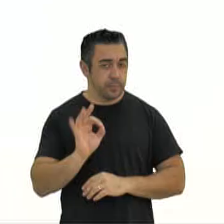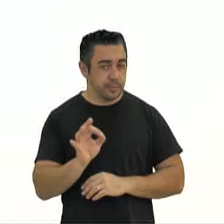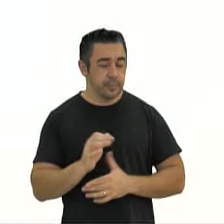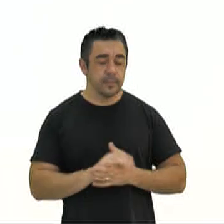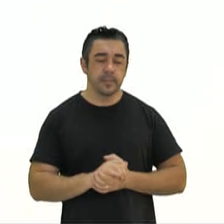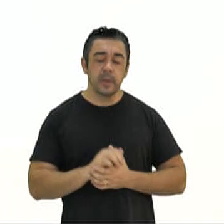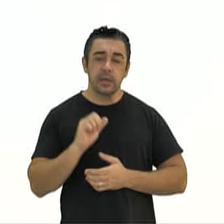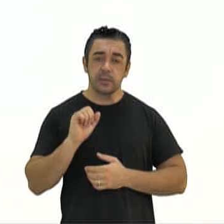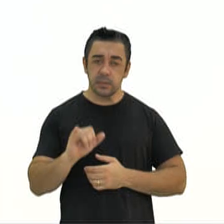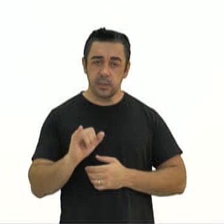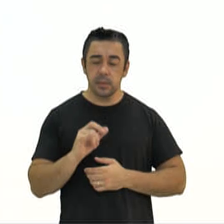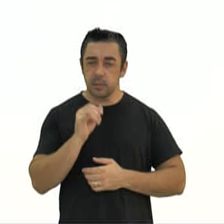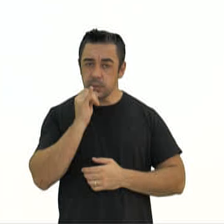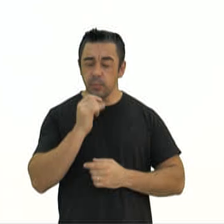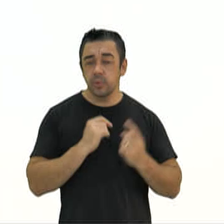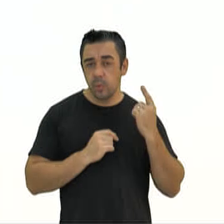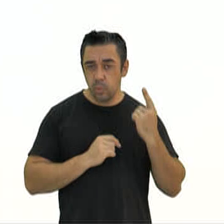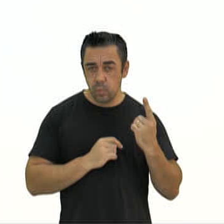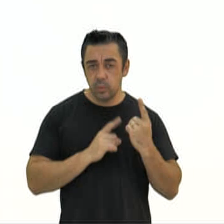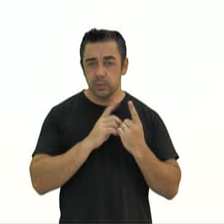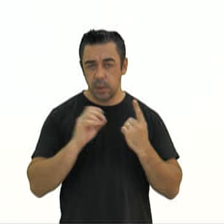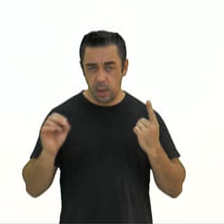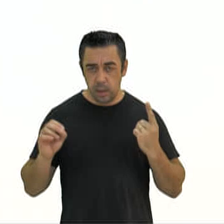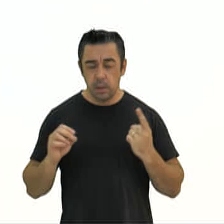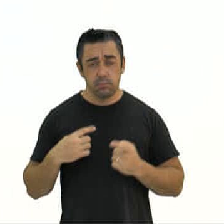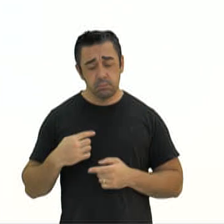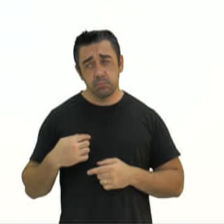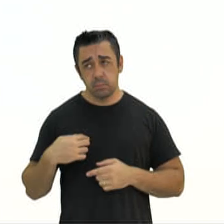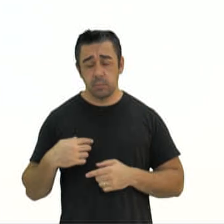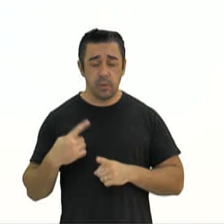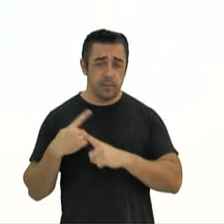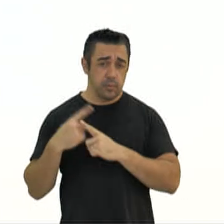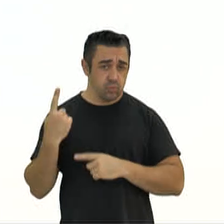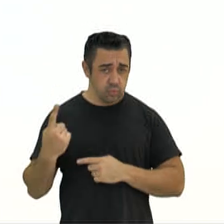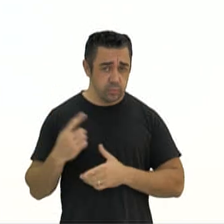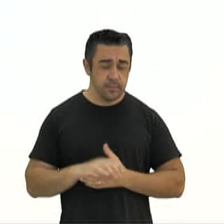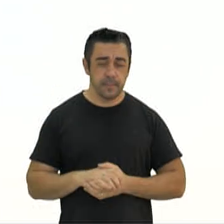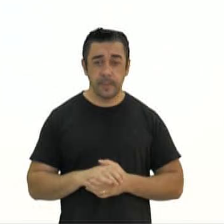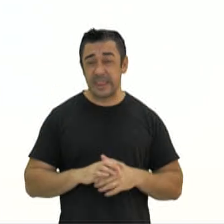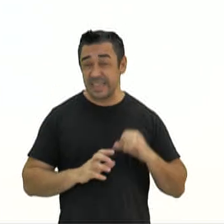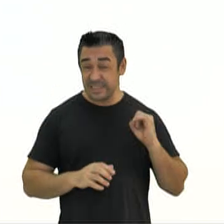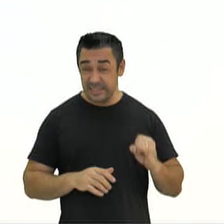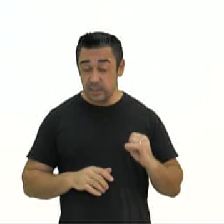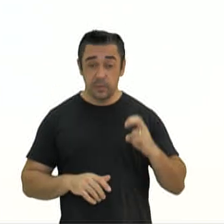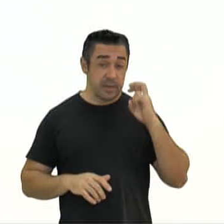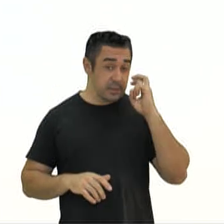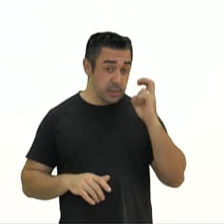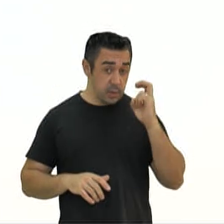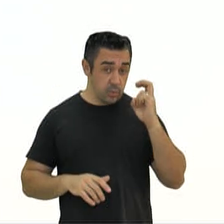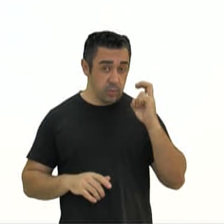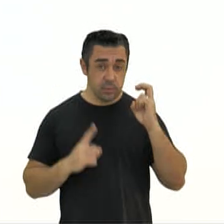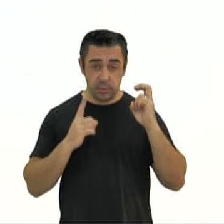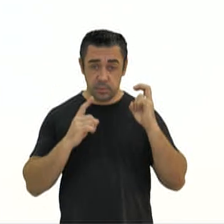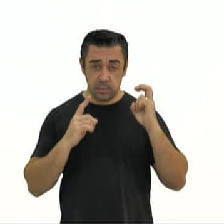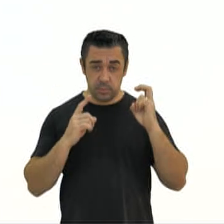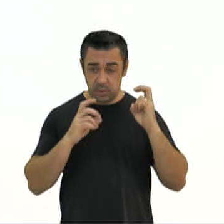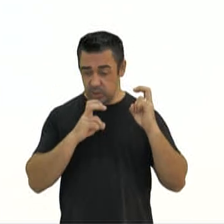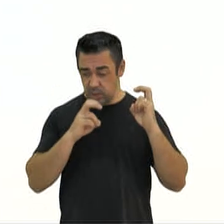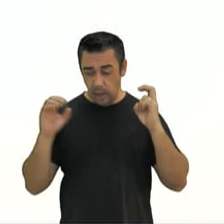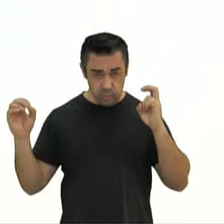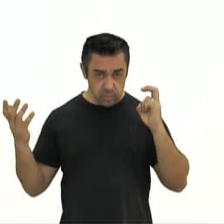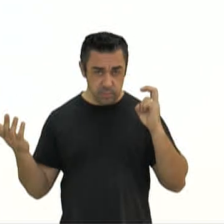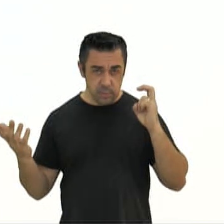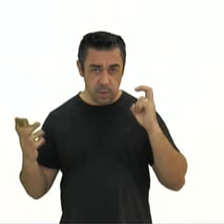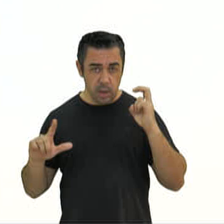encomenda tiver 1 cento, o preço será 1. Se a encomenda tiver 5 centos, por exemplo, o preço será outro,